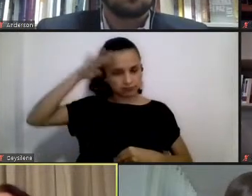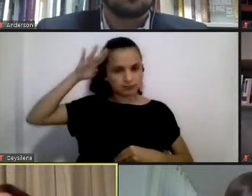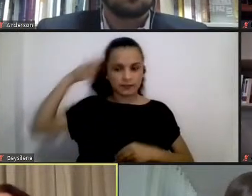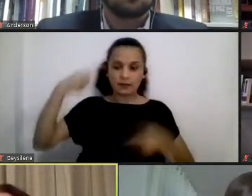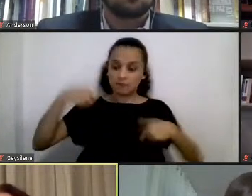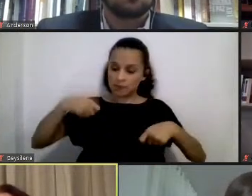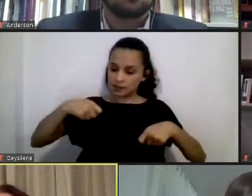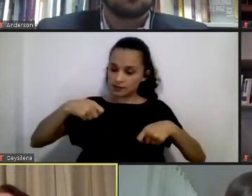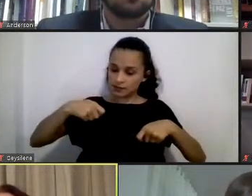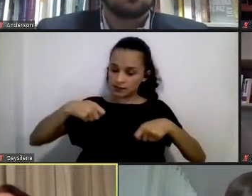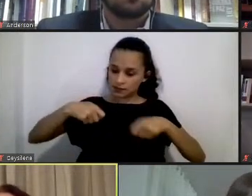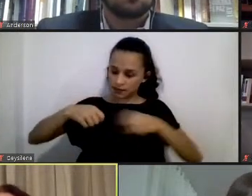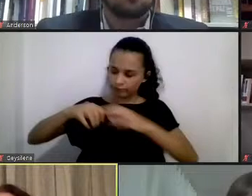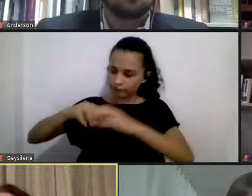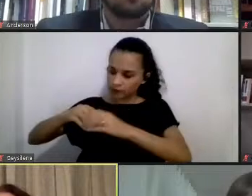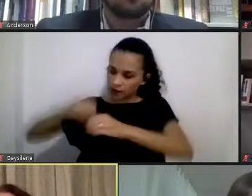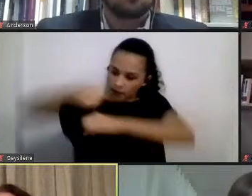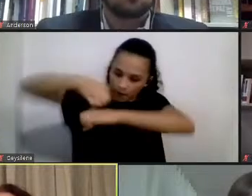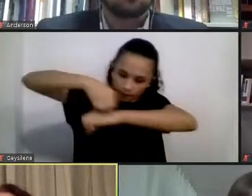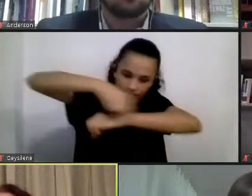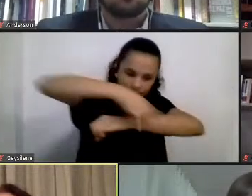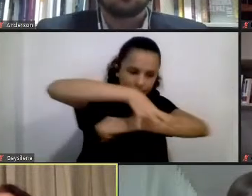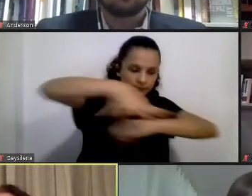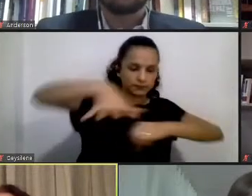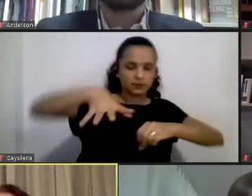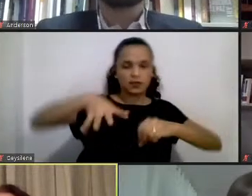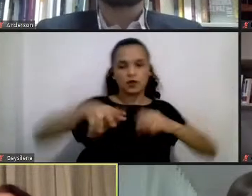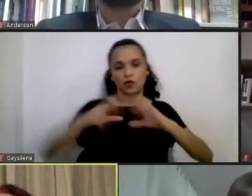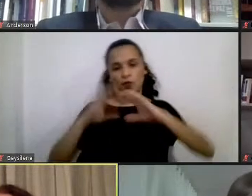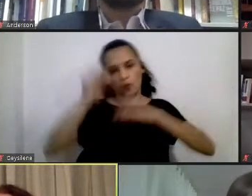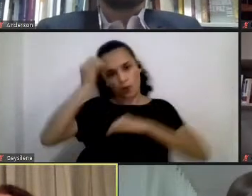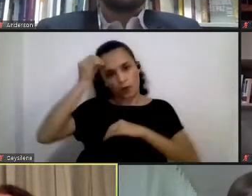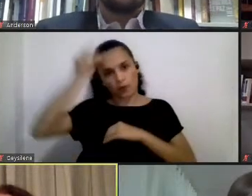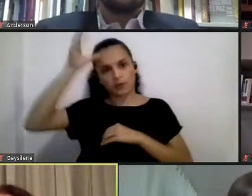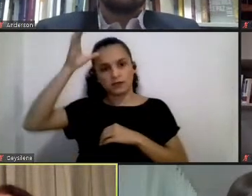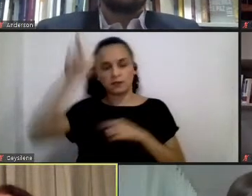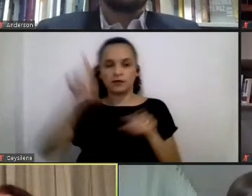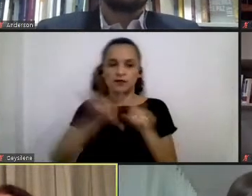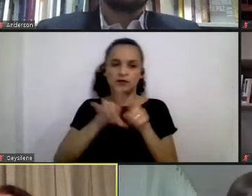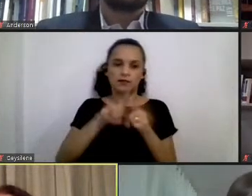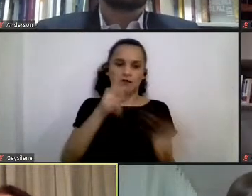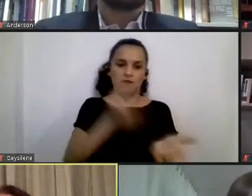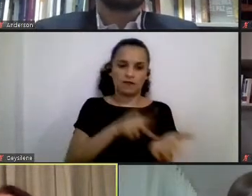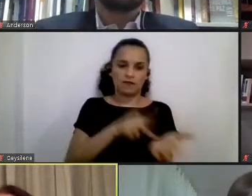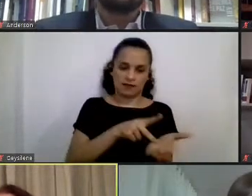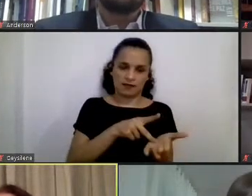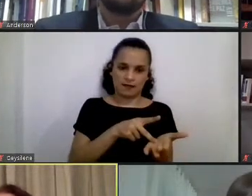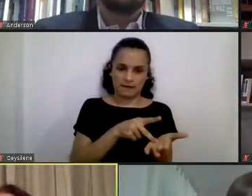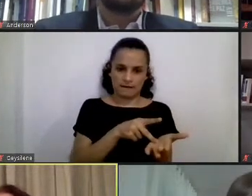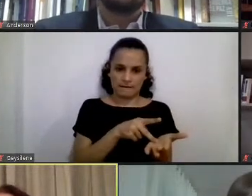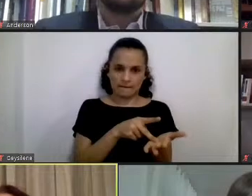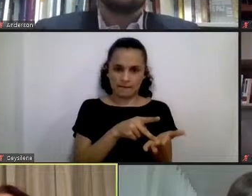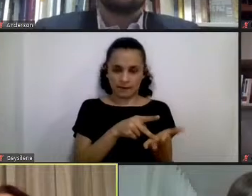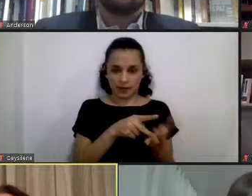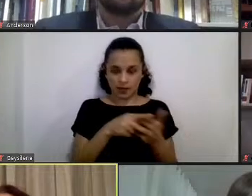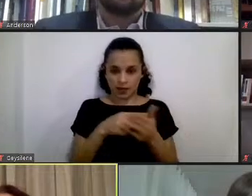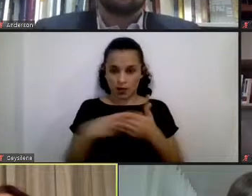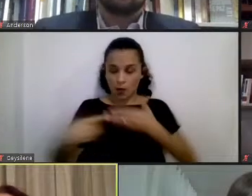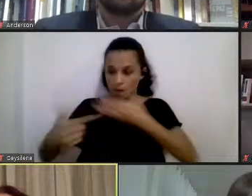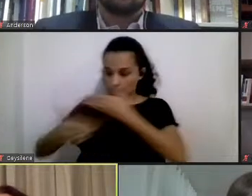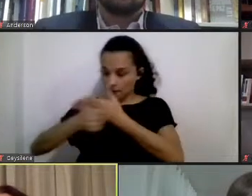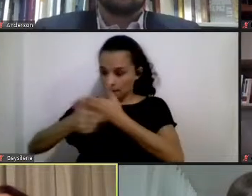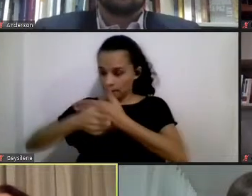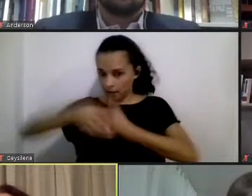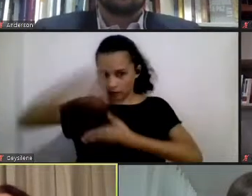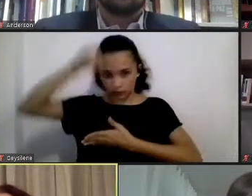de suas bolhas para espalhar o conhecimento e a verdade. O papel histórico de Chomsky